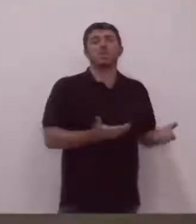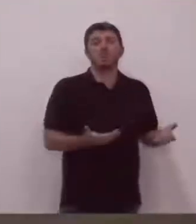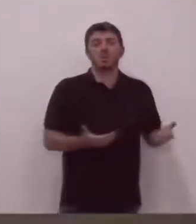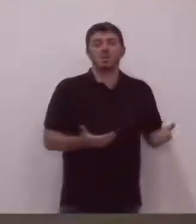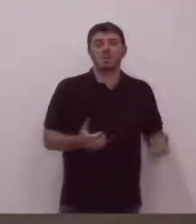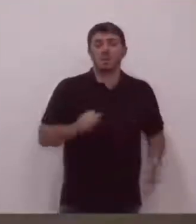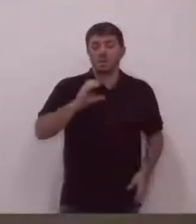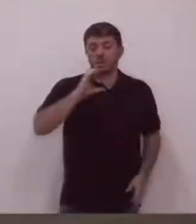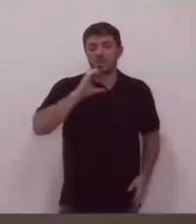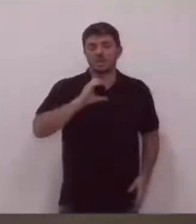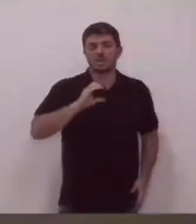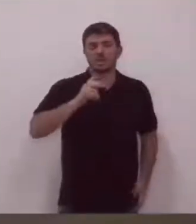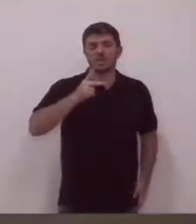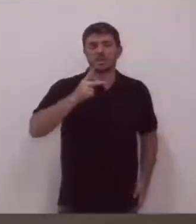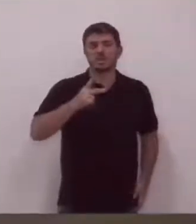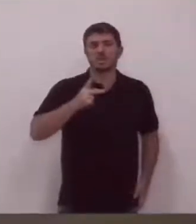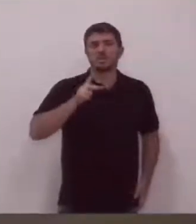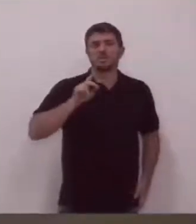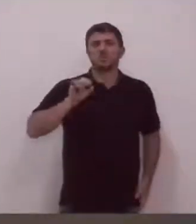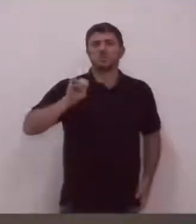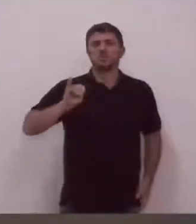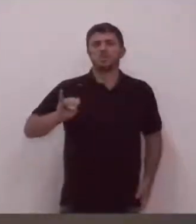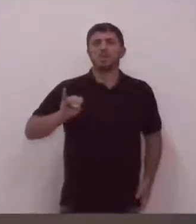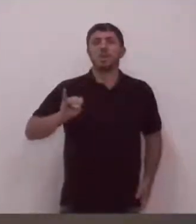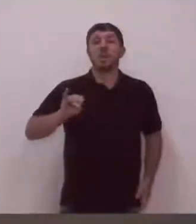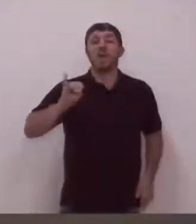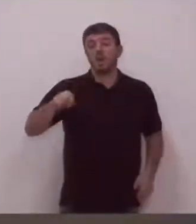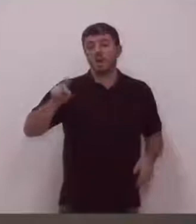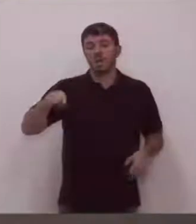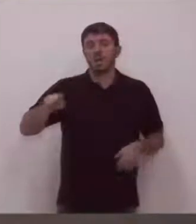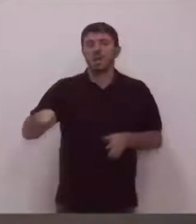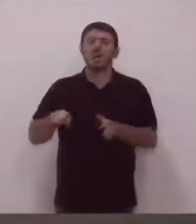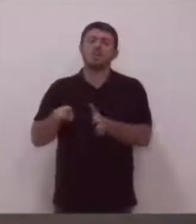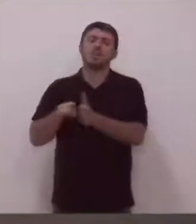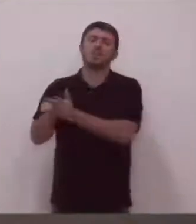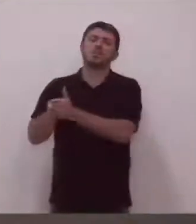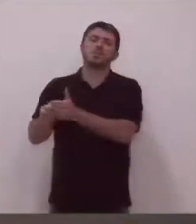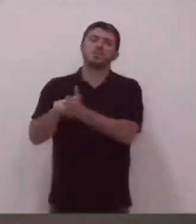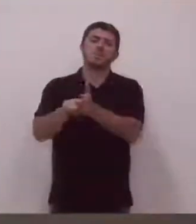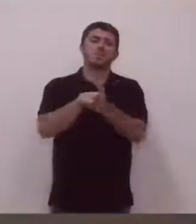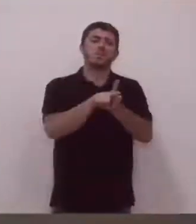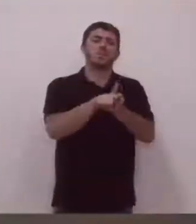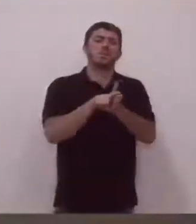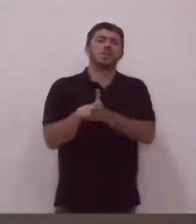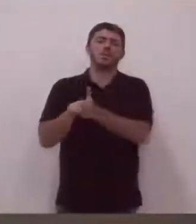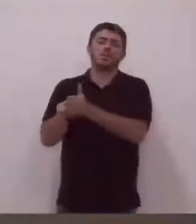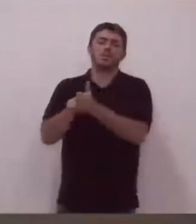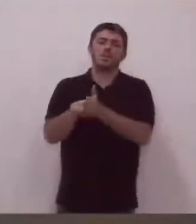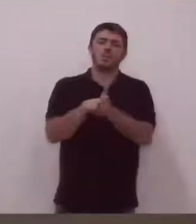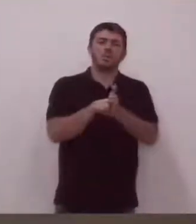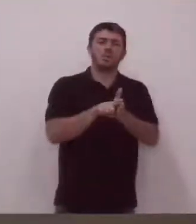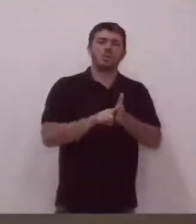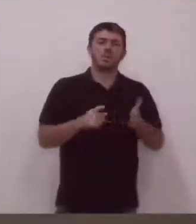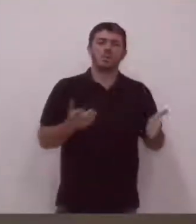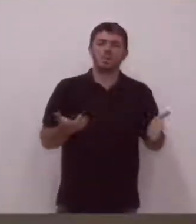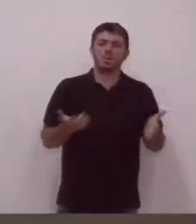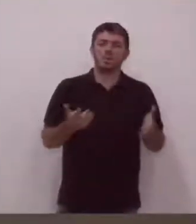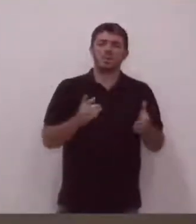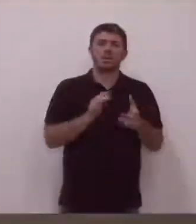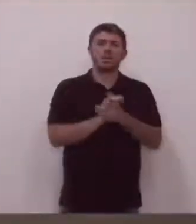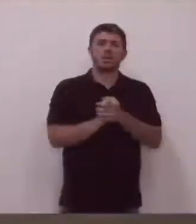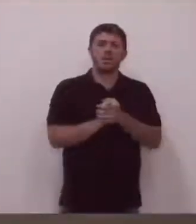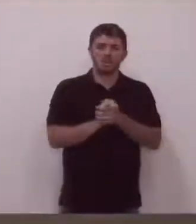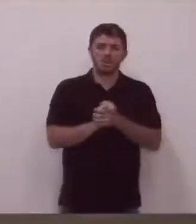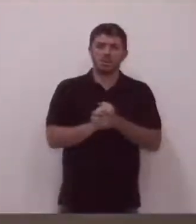feita para se investigar, Comissão Parlamentar de Inquérito, essa é feita para se investigar e dar possibilidade. A comissão processante é quando já